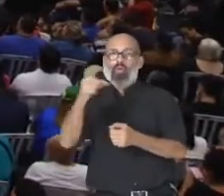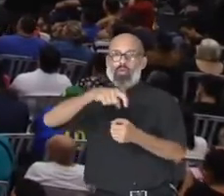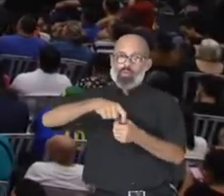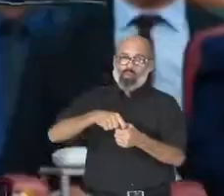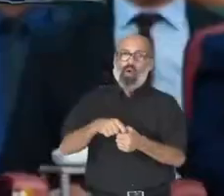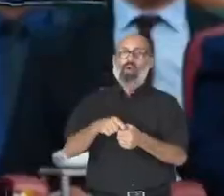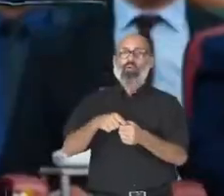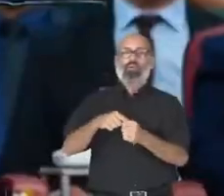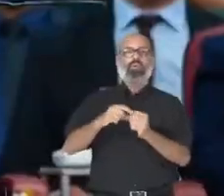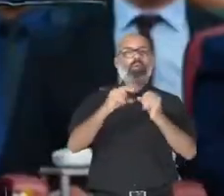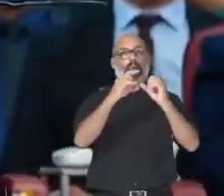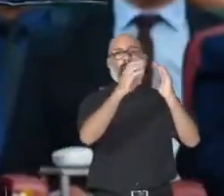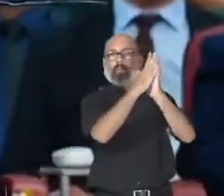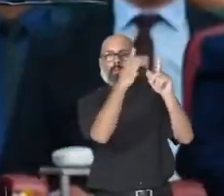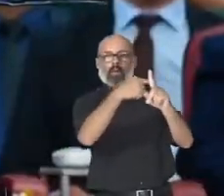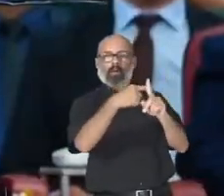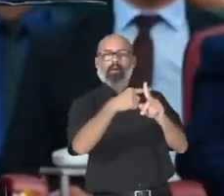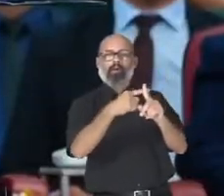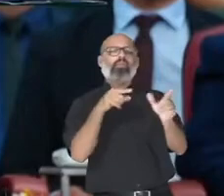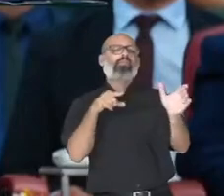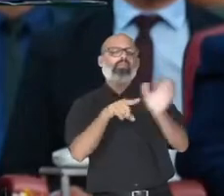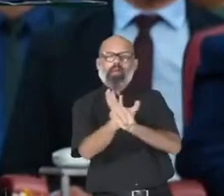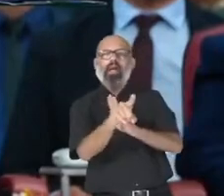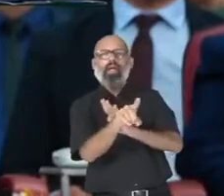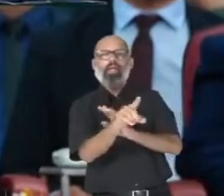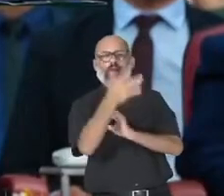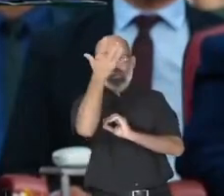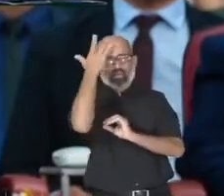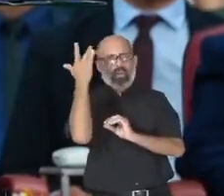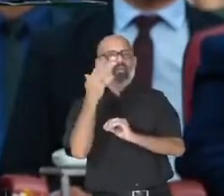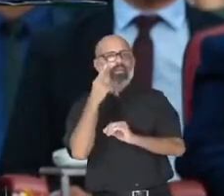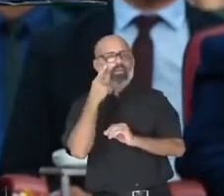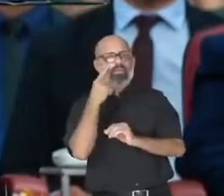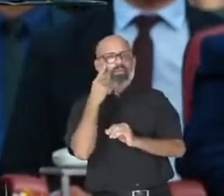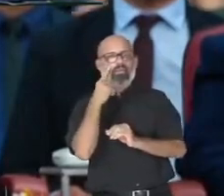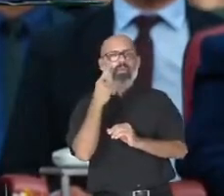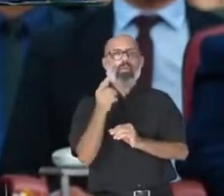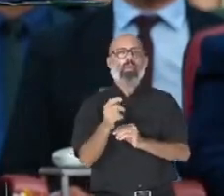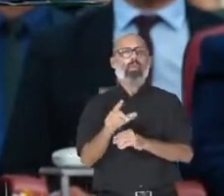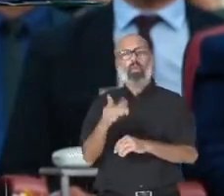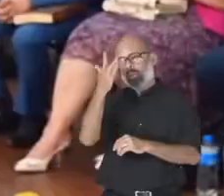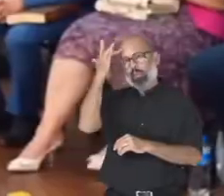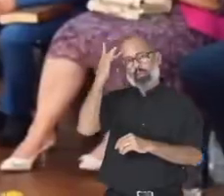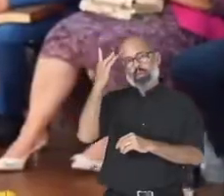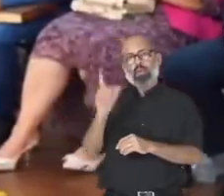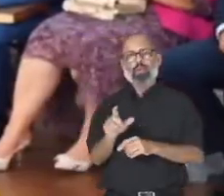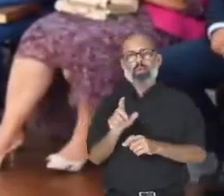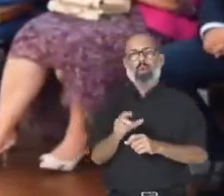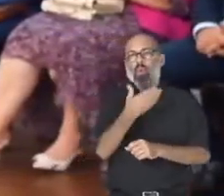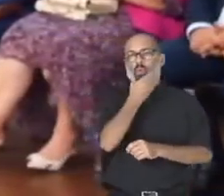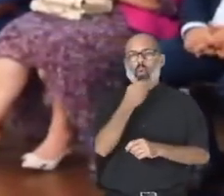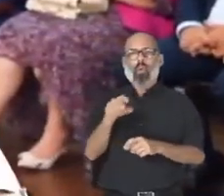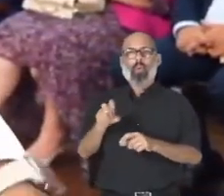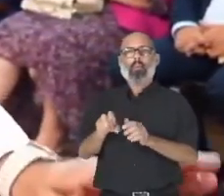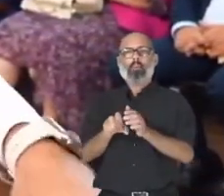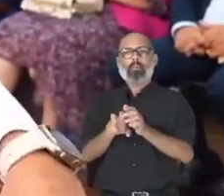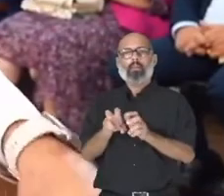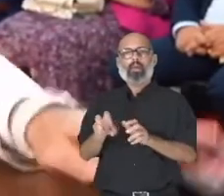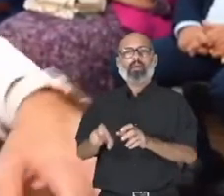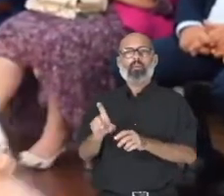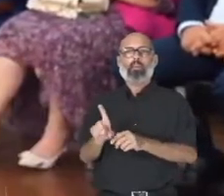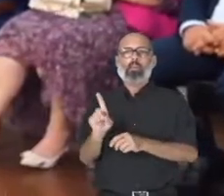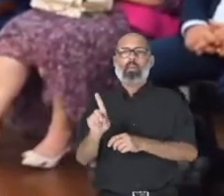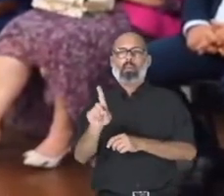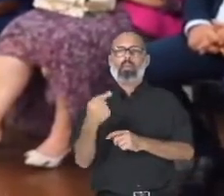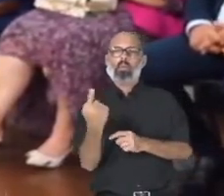para o santuário. Vale até uma pergunta: alguém já viu andando pelas ruas aí da sua cidade uma perna sozinha? Você já viu uma perna saindo